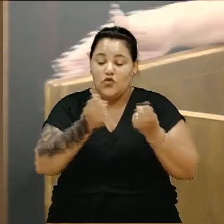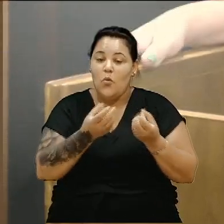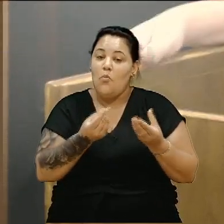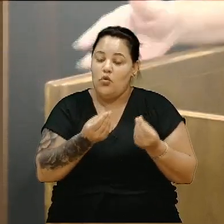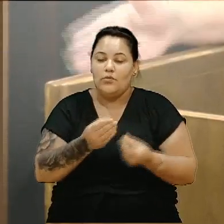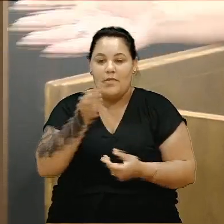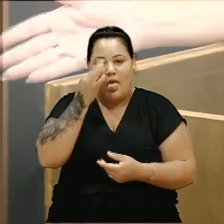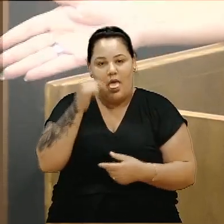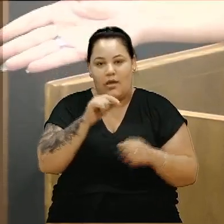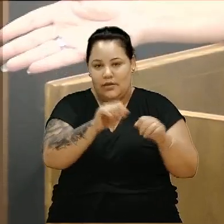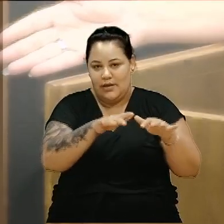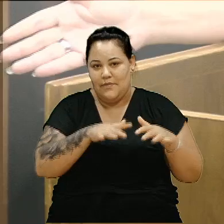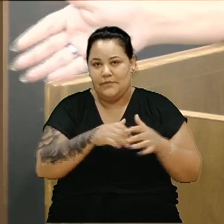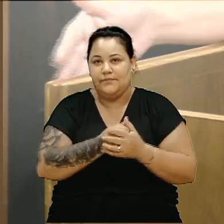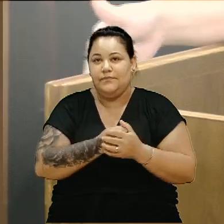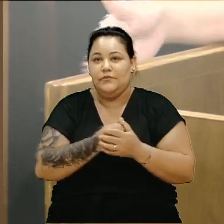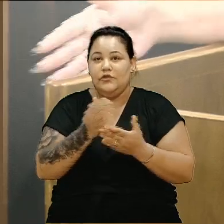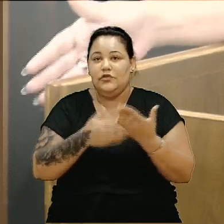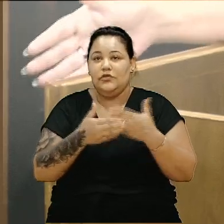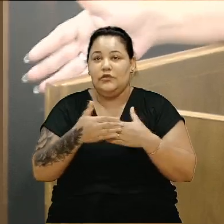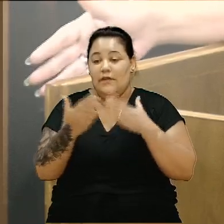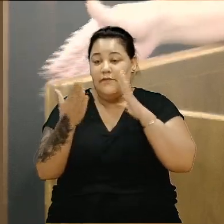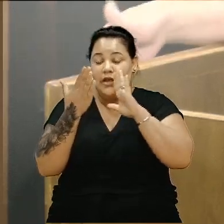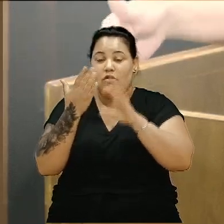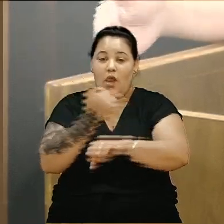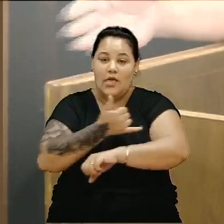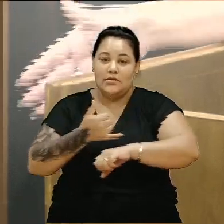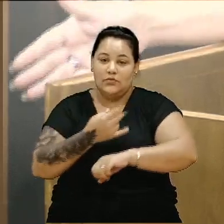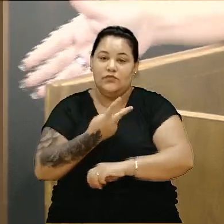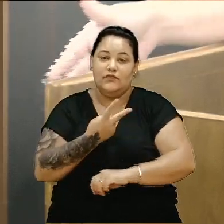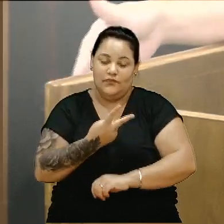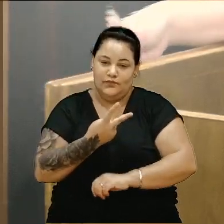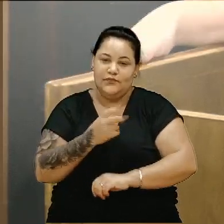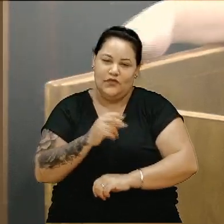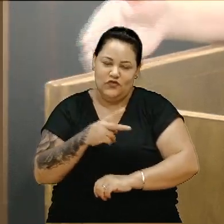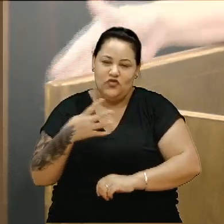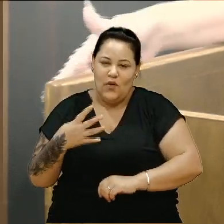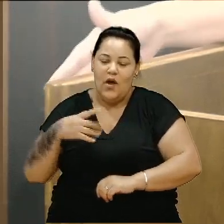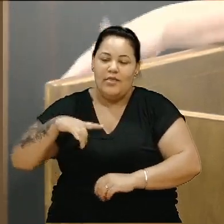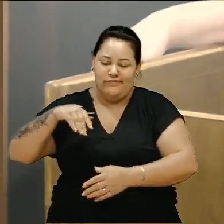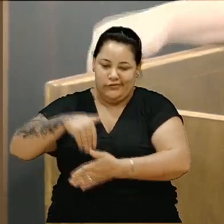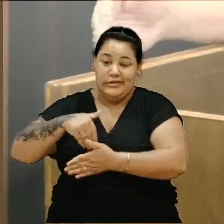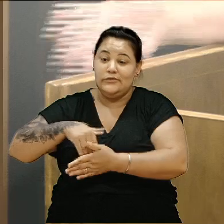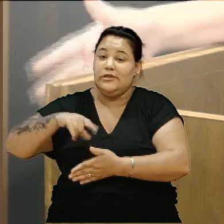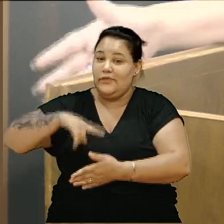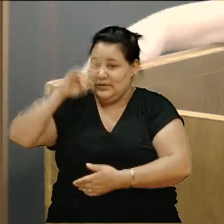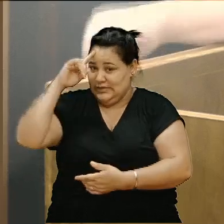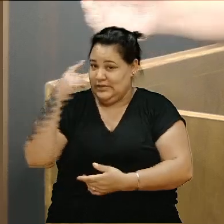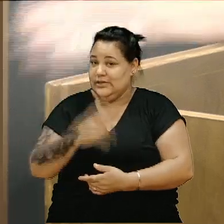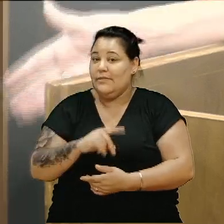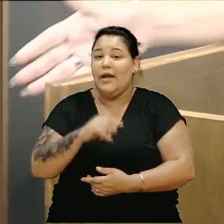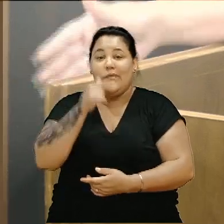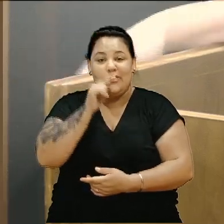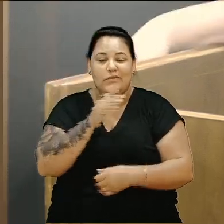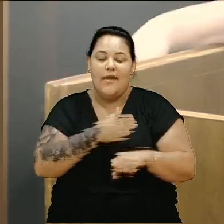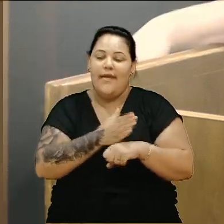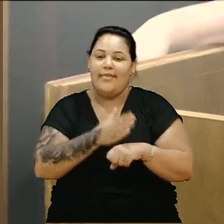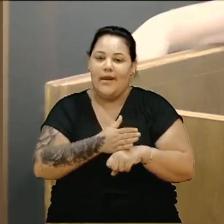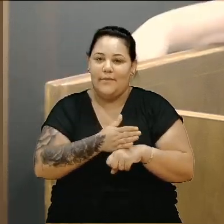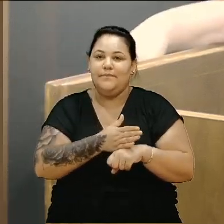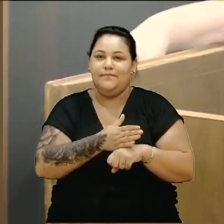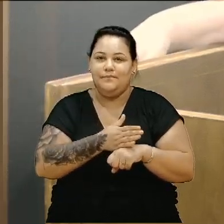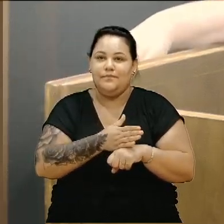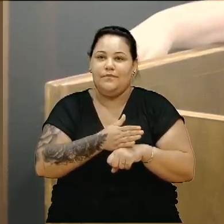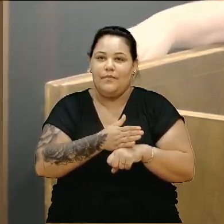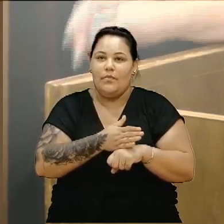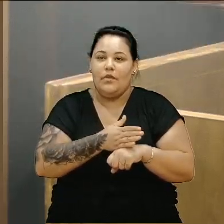vereadores que passaram pela eleição de 2024 tiveram, né, muito trabalho para ou se reeleger ou estar